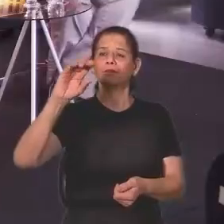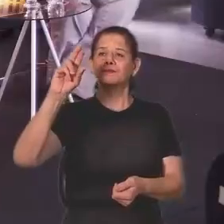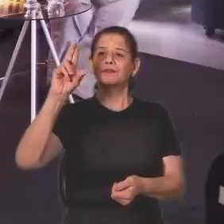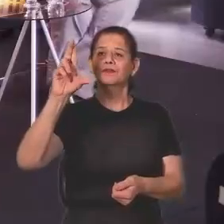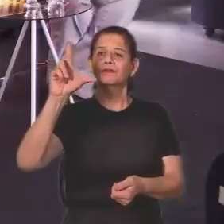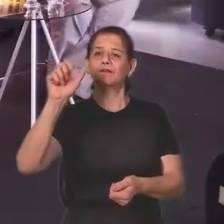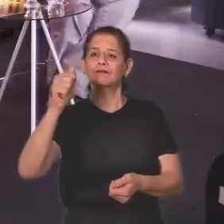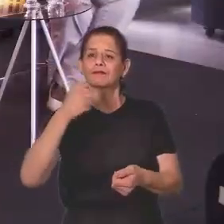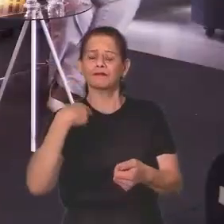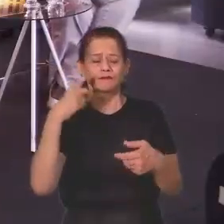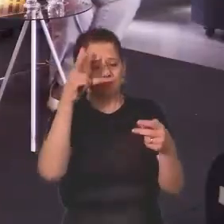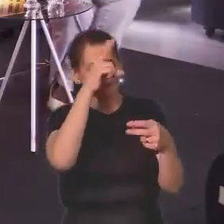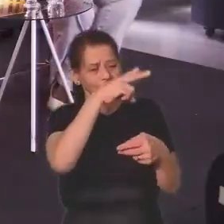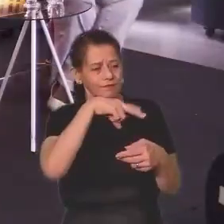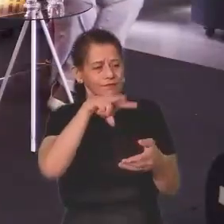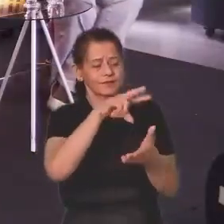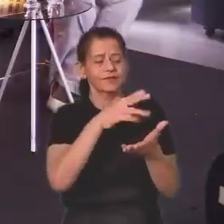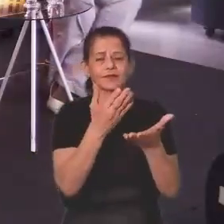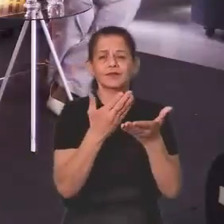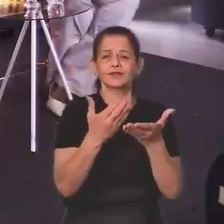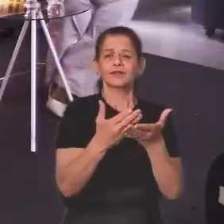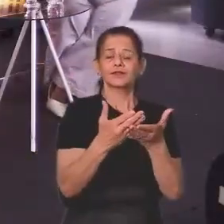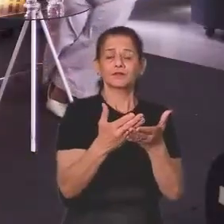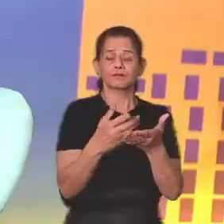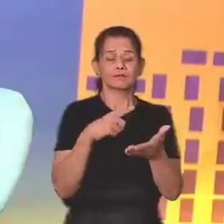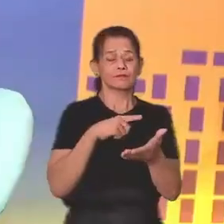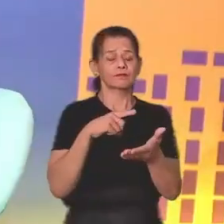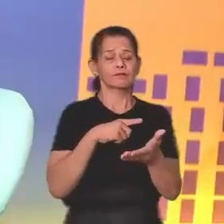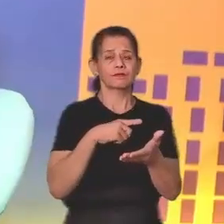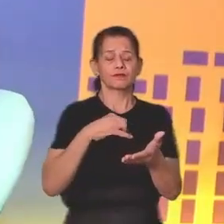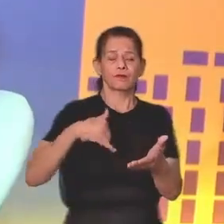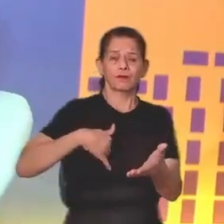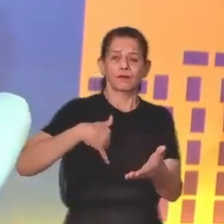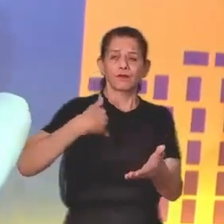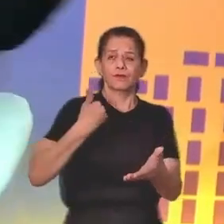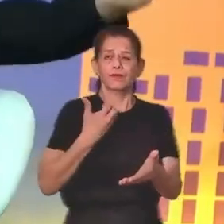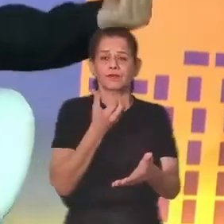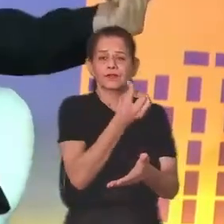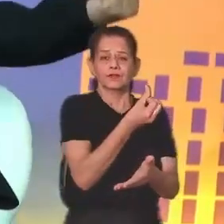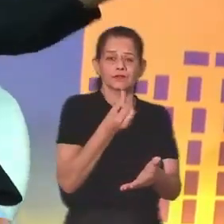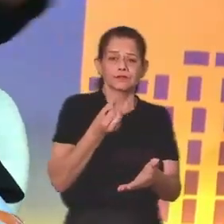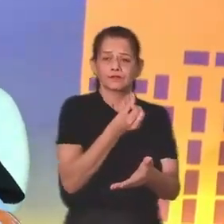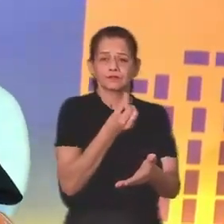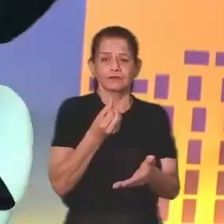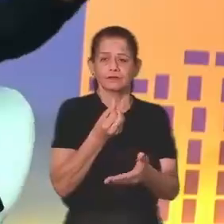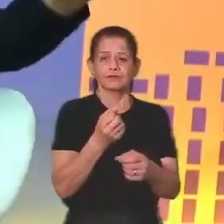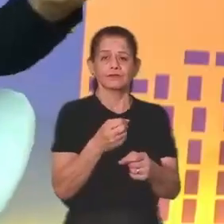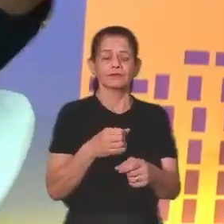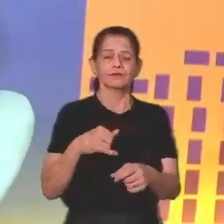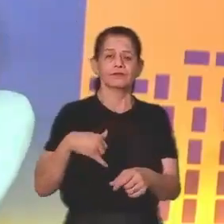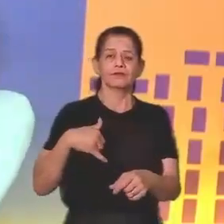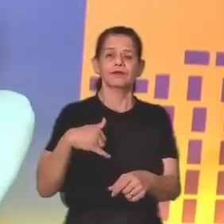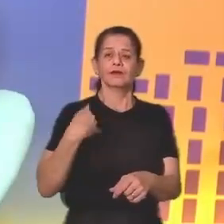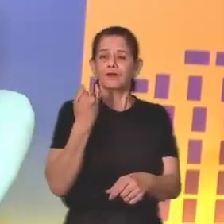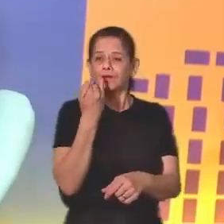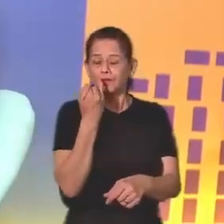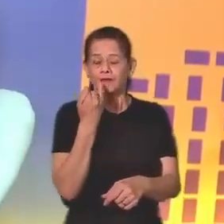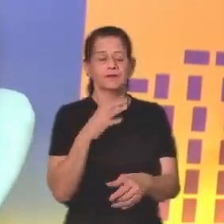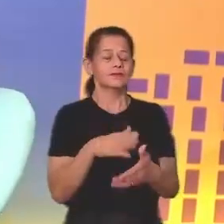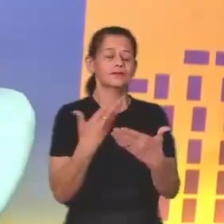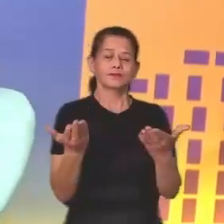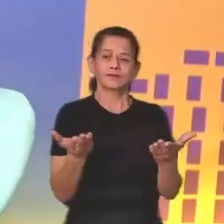olhando, eu estou com 66 anos. Elas poderiam ser minhas